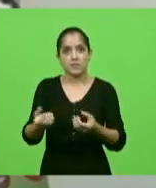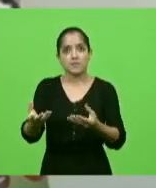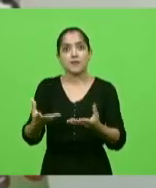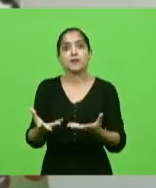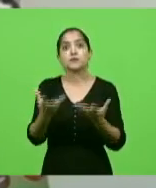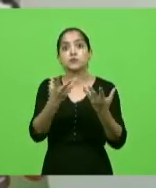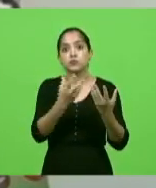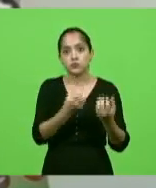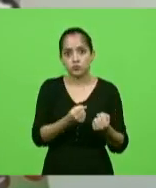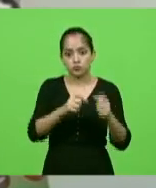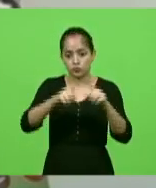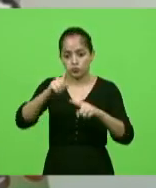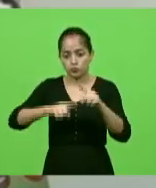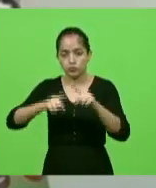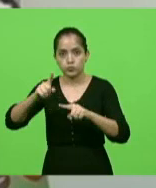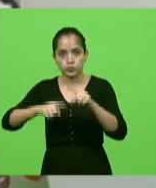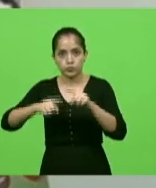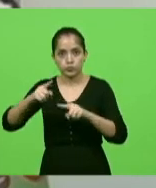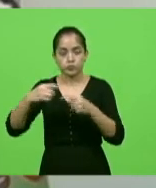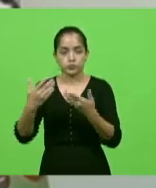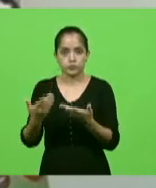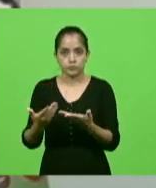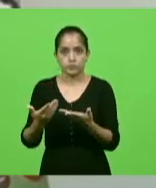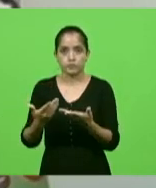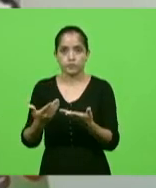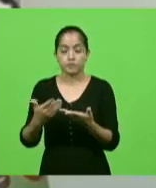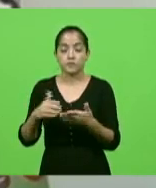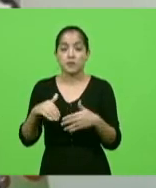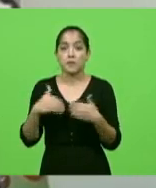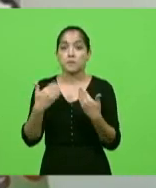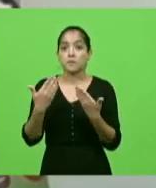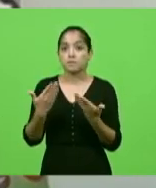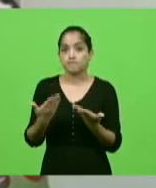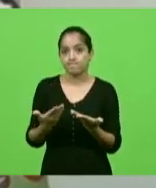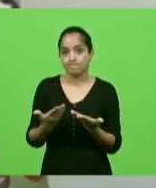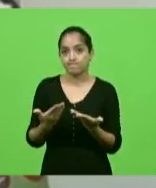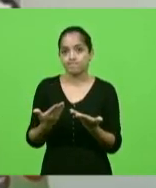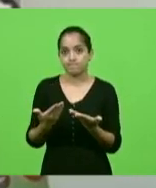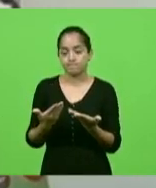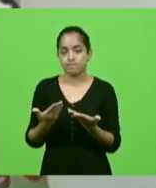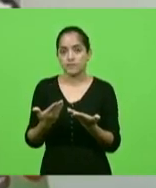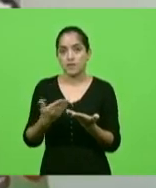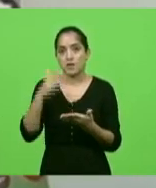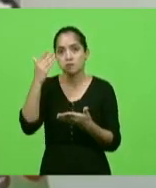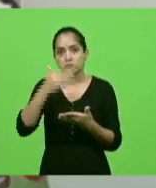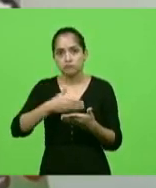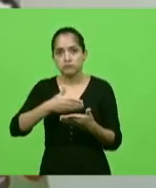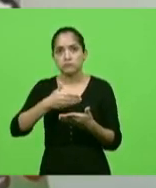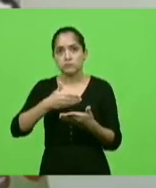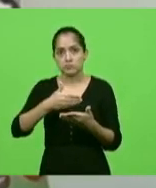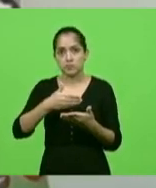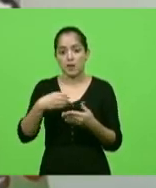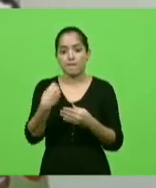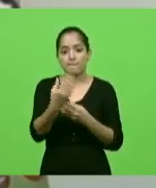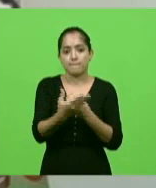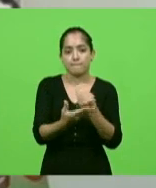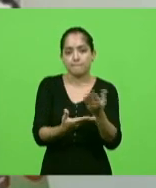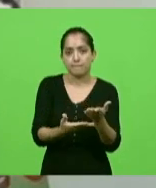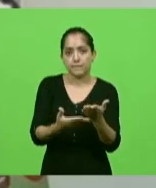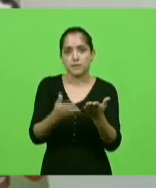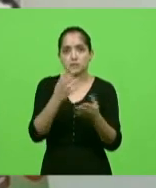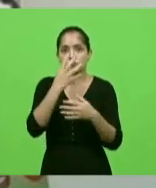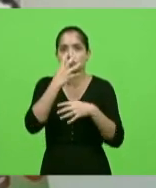Nas condições em que foram adquiridos por tanto em tendo havido a certificação da regular a entrega dos